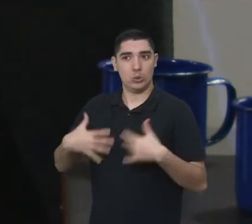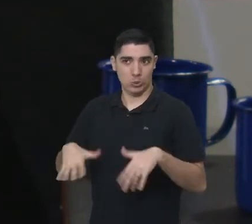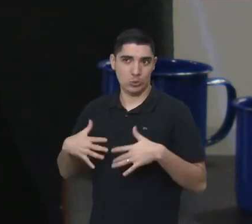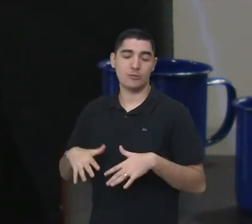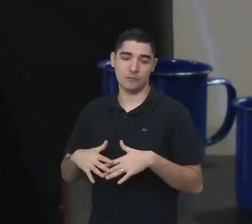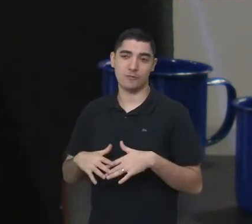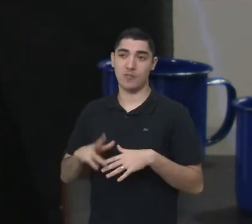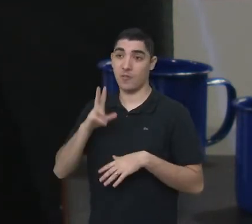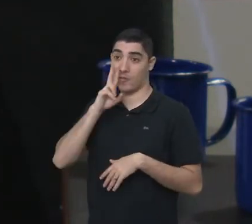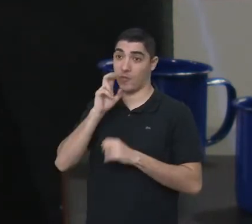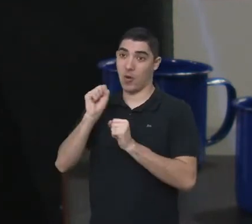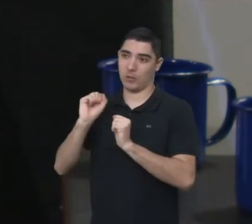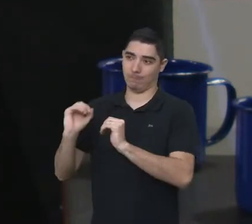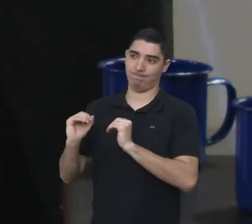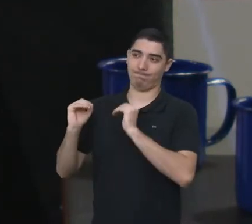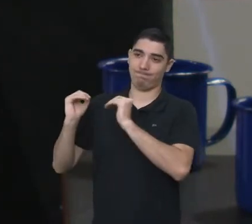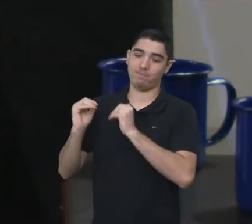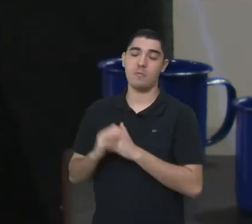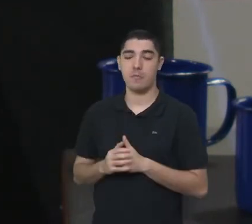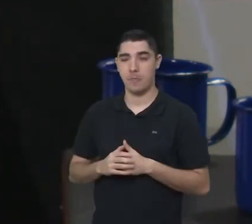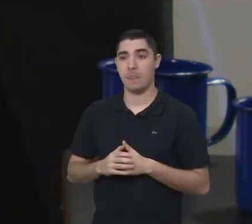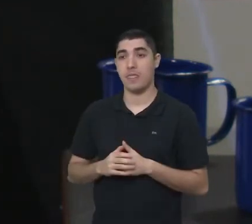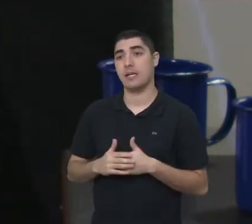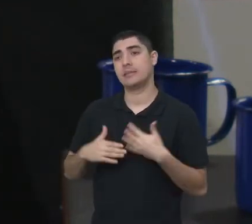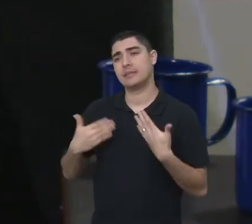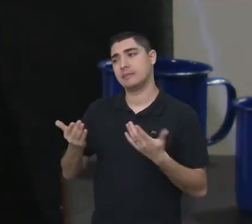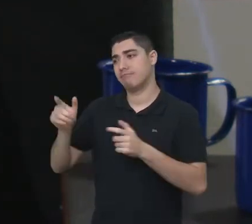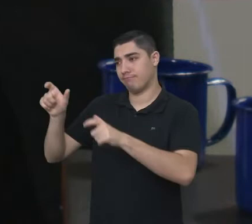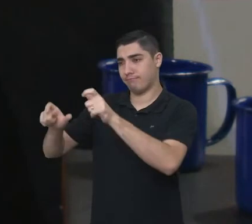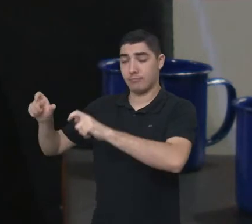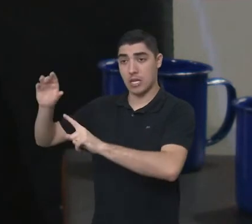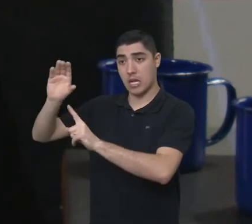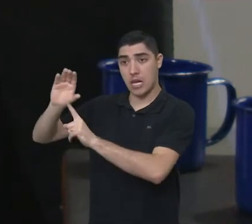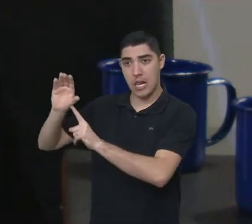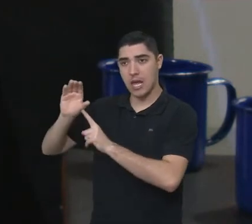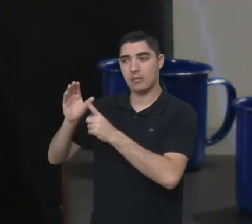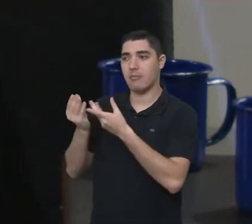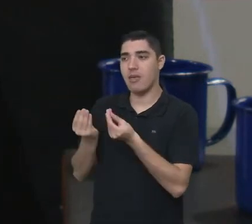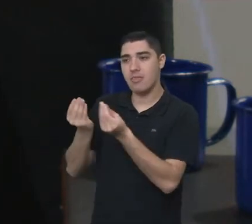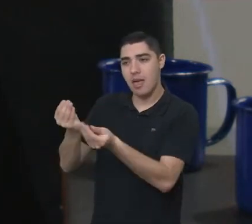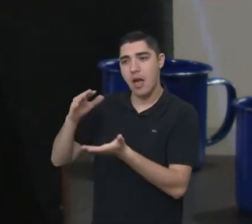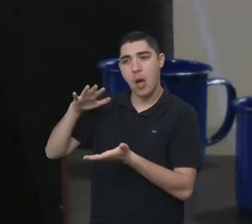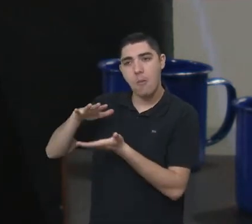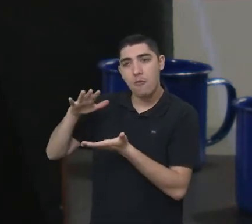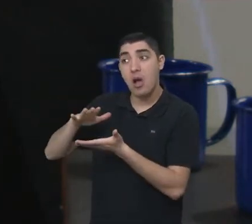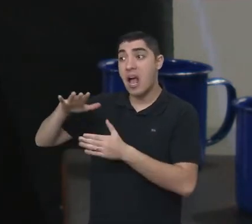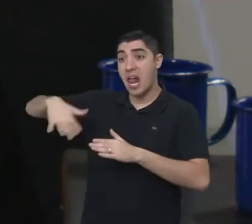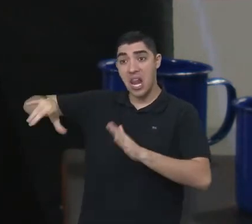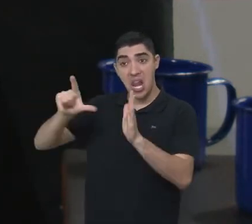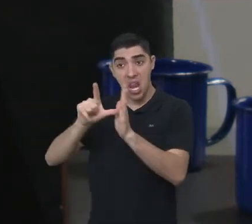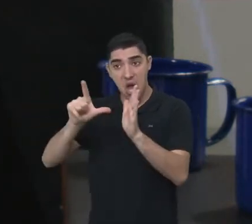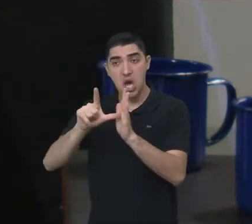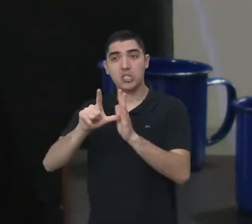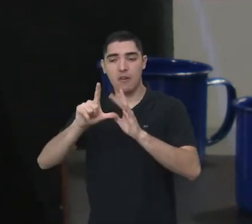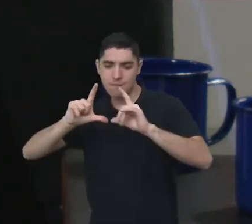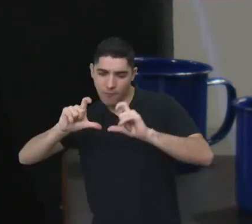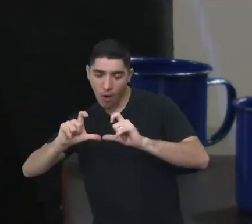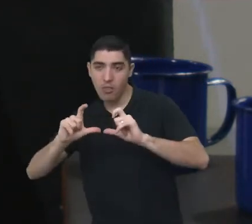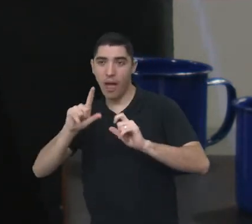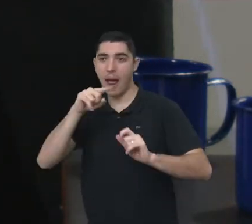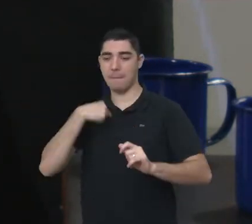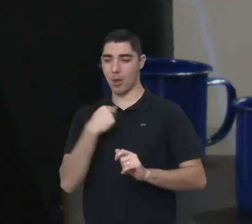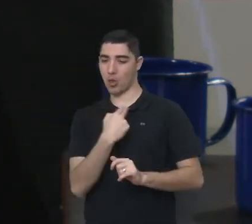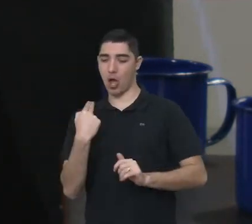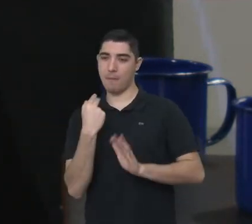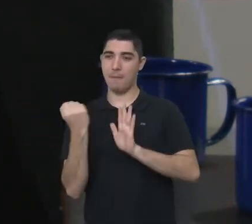E depois, o durante também, quando os clientes recebiam as almofadas, as lojas tiravam foto e me marcavam.